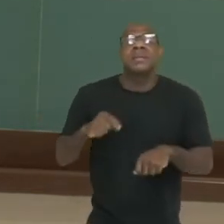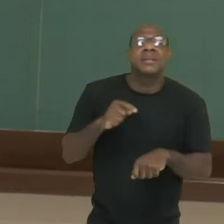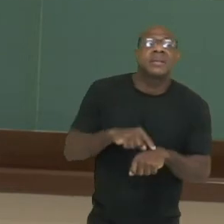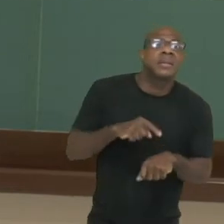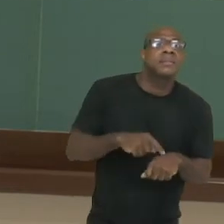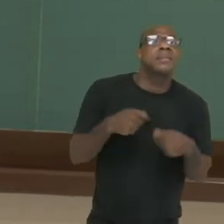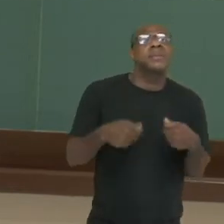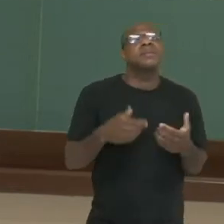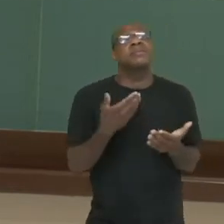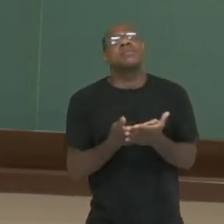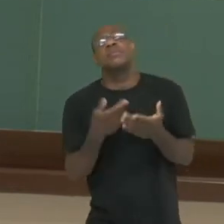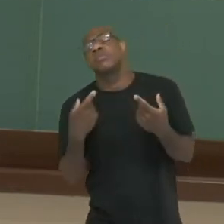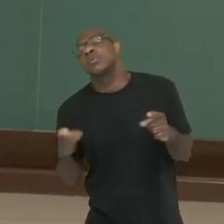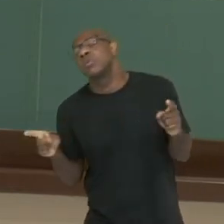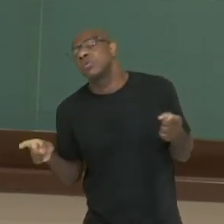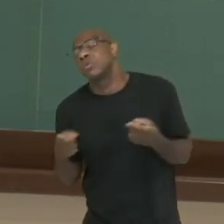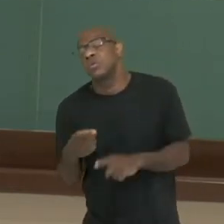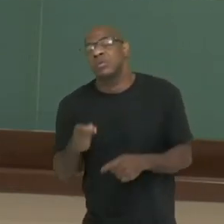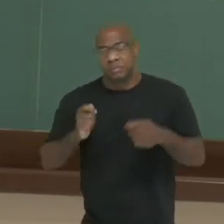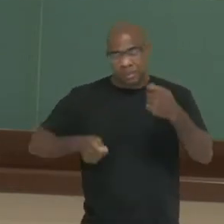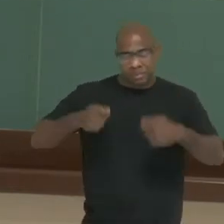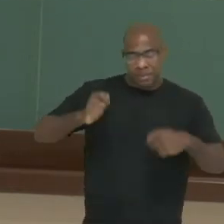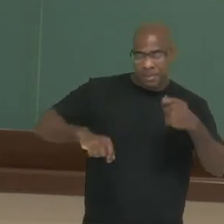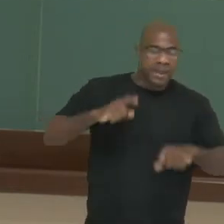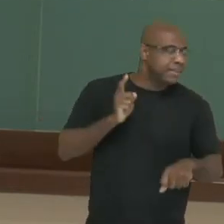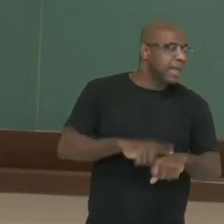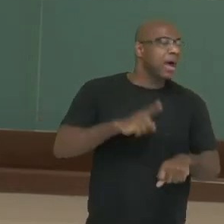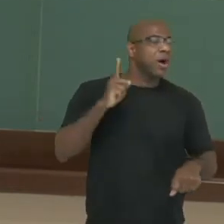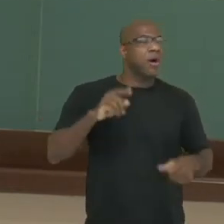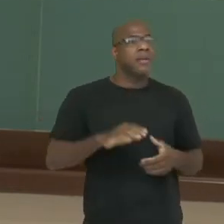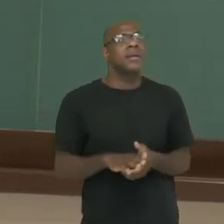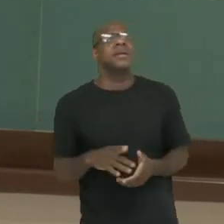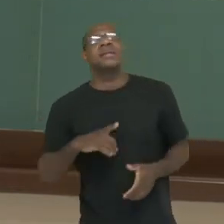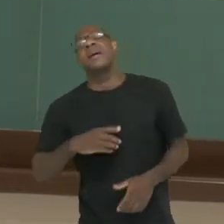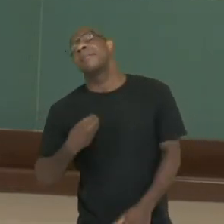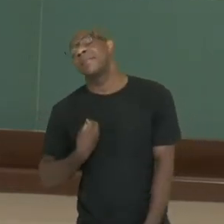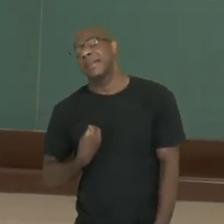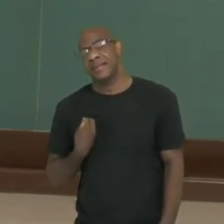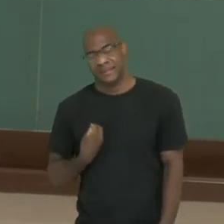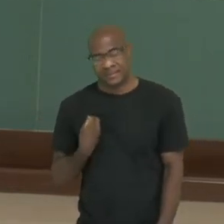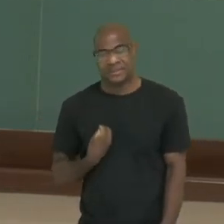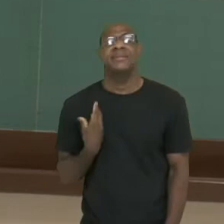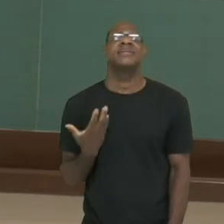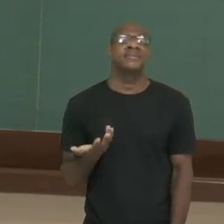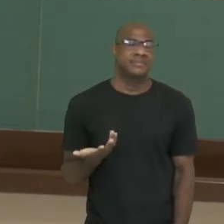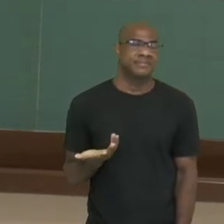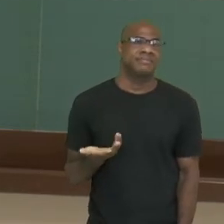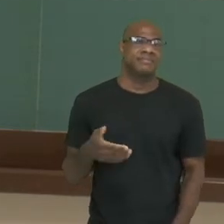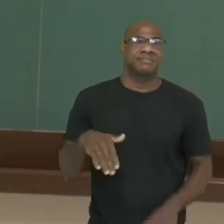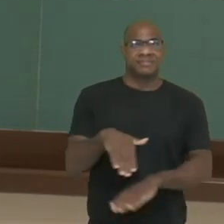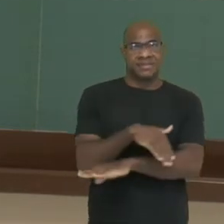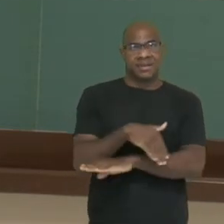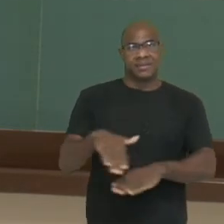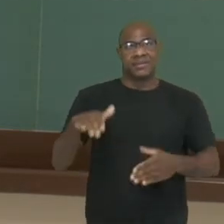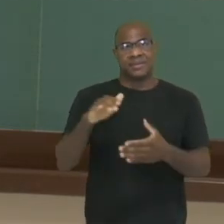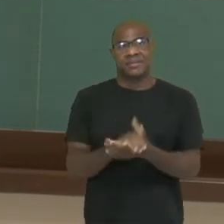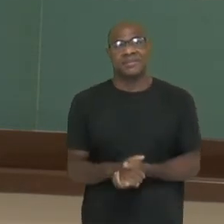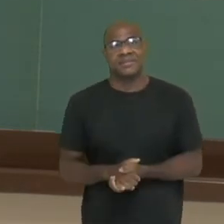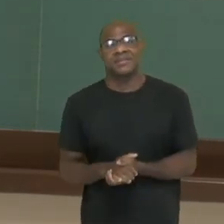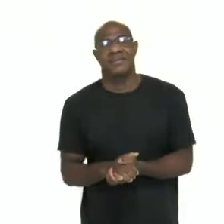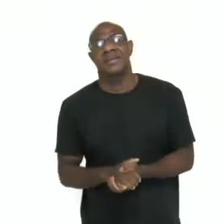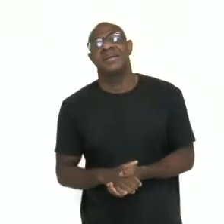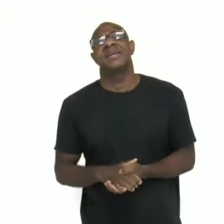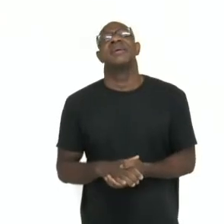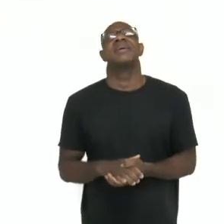da música junto ali, os instrumentos sendo tocados na hora, né? Estão presentes na trupe Olho de Rua. Então, um teatro